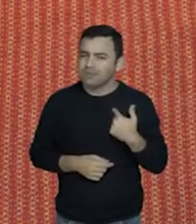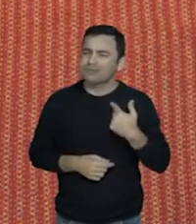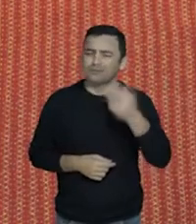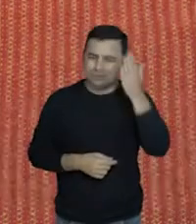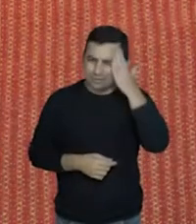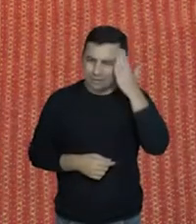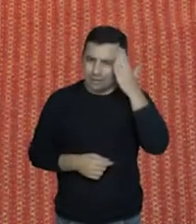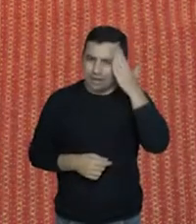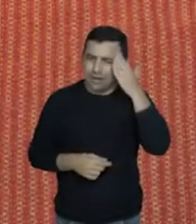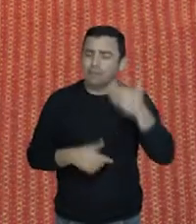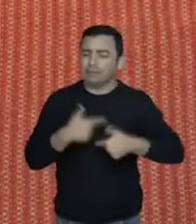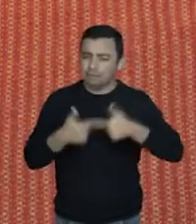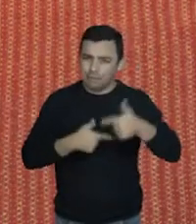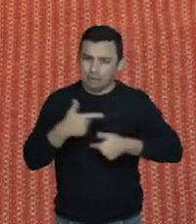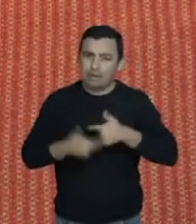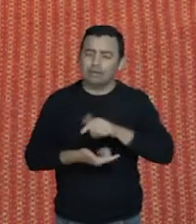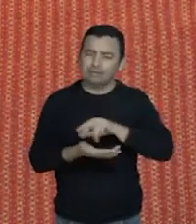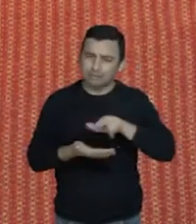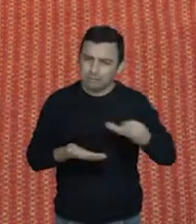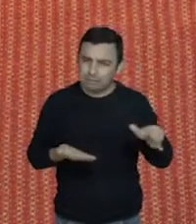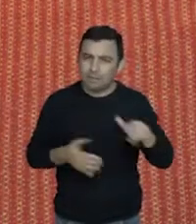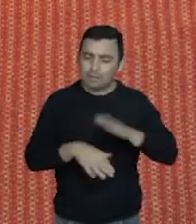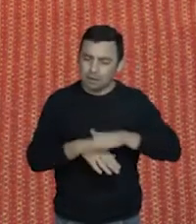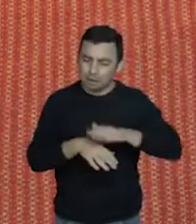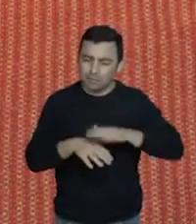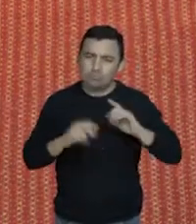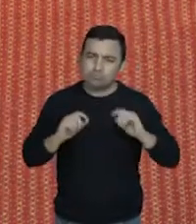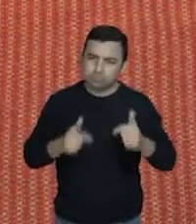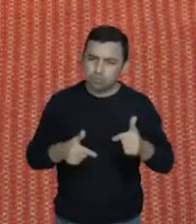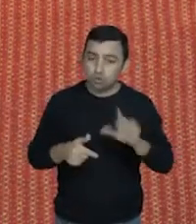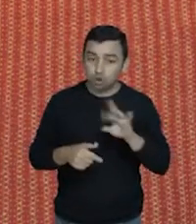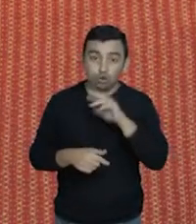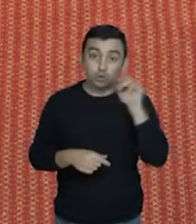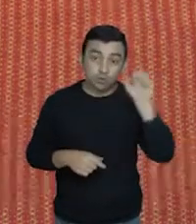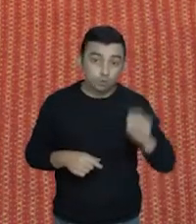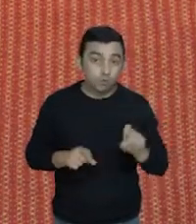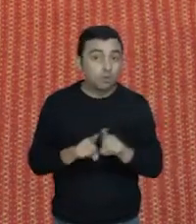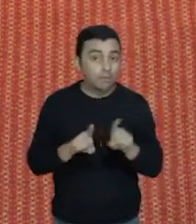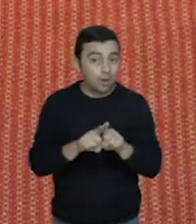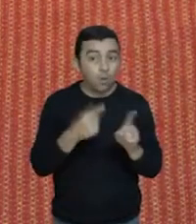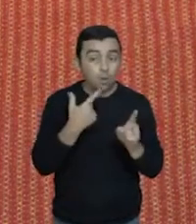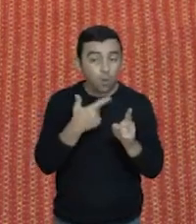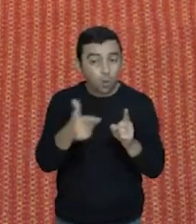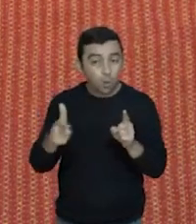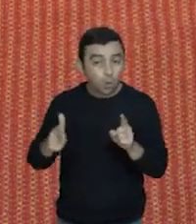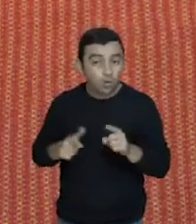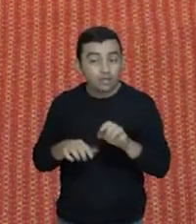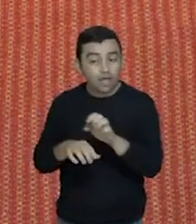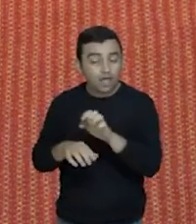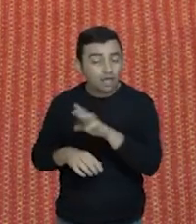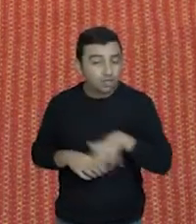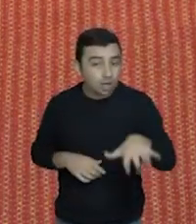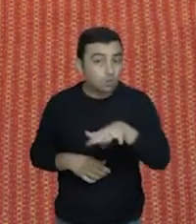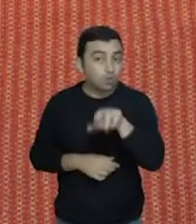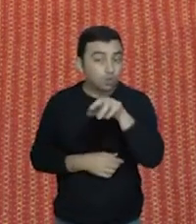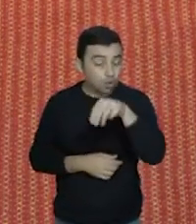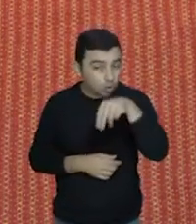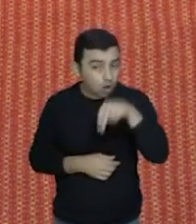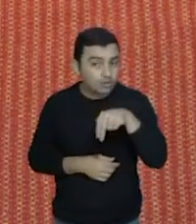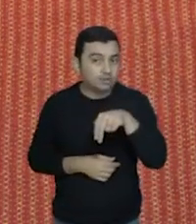as atividades de todas as ações não só em Jaraguá do Sul mas como em toda a nossa região do norte Catarinense